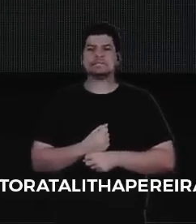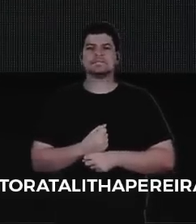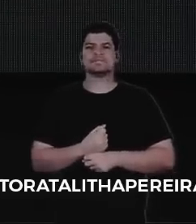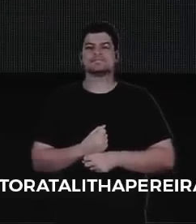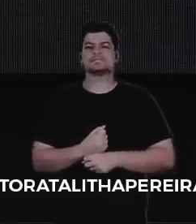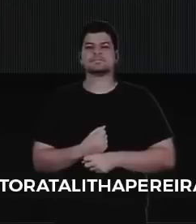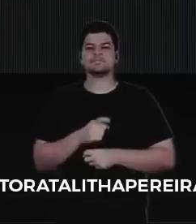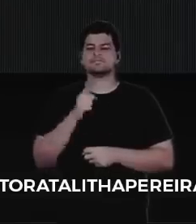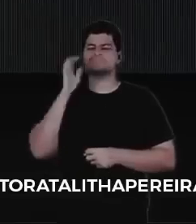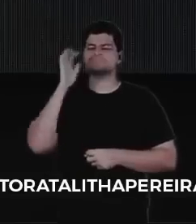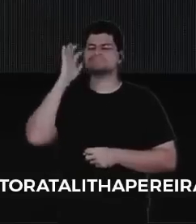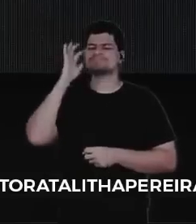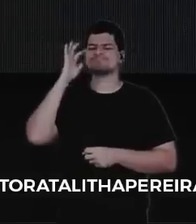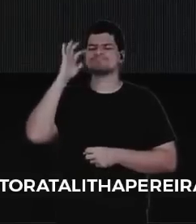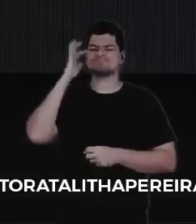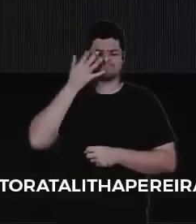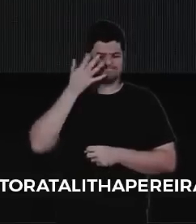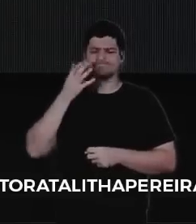Aí você vai.